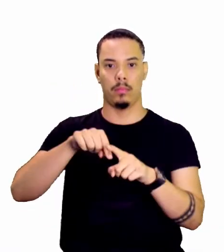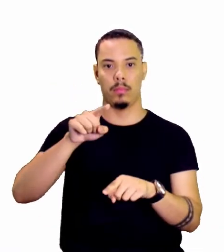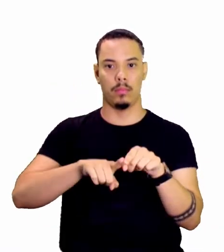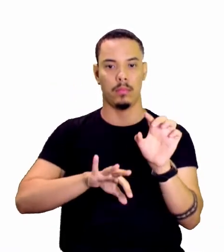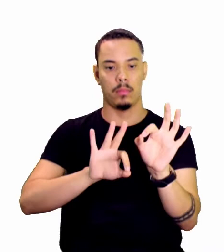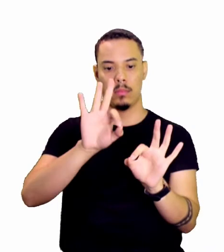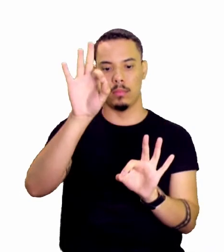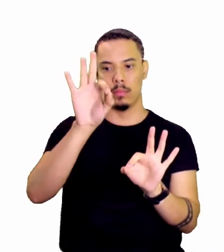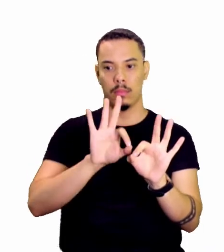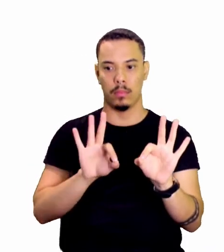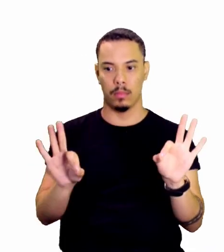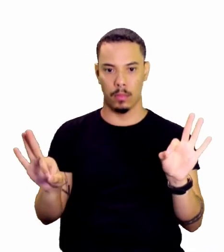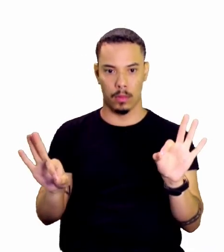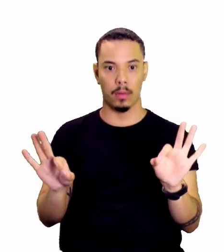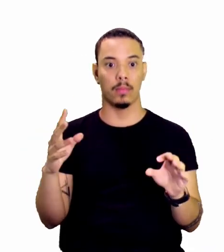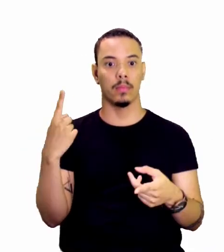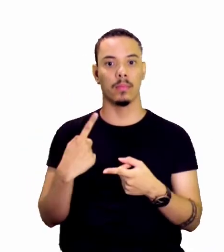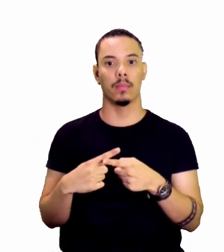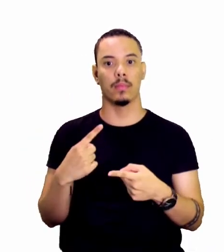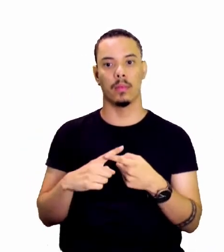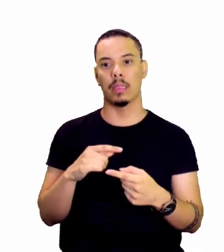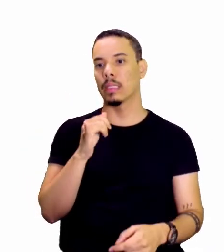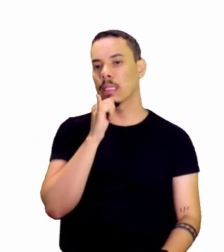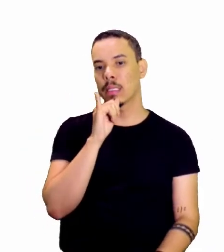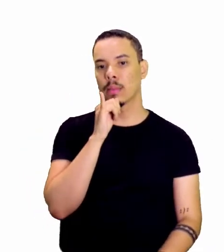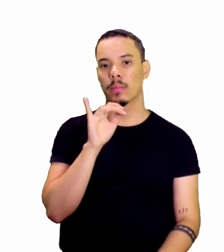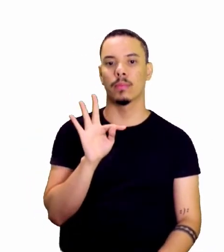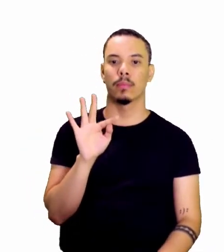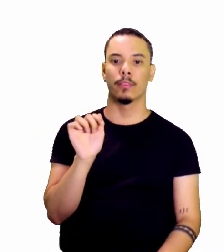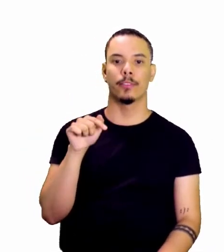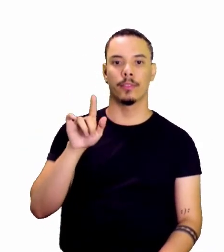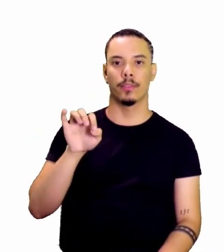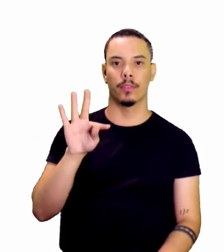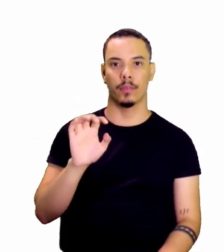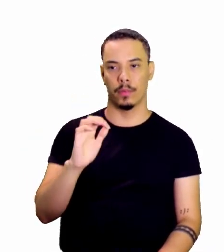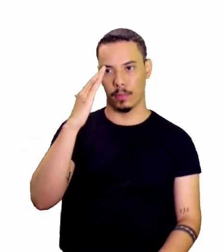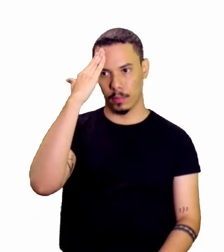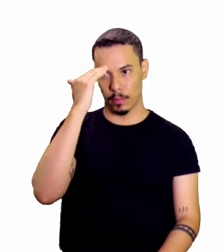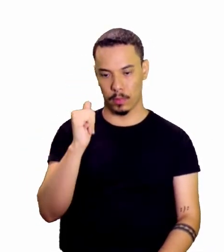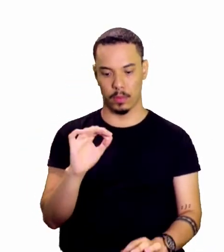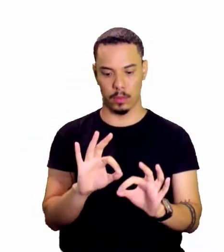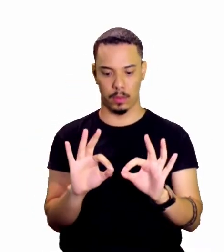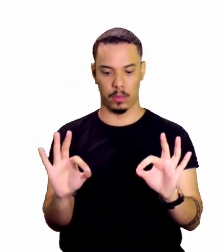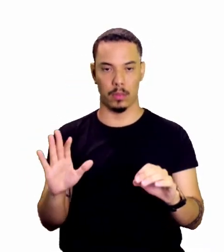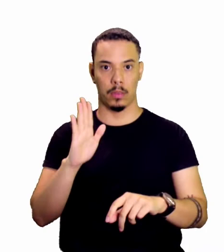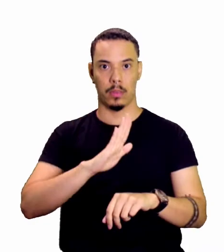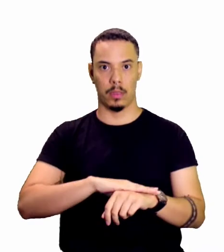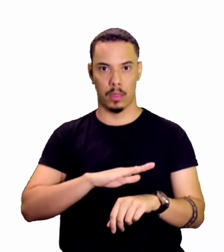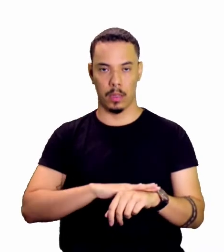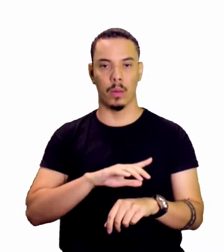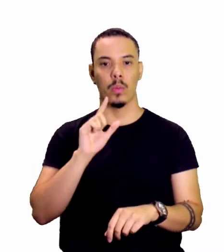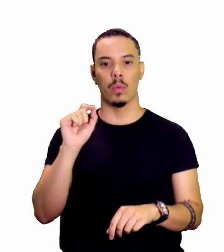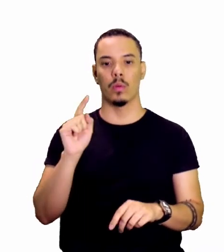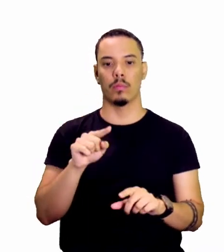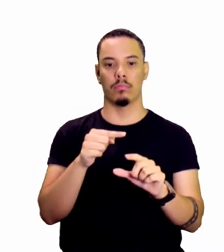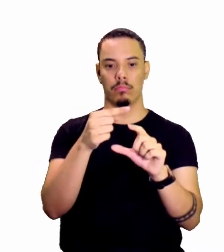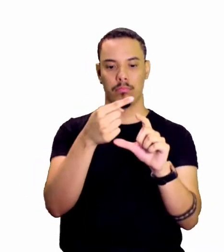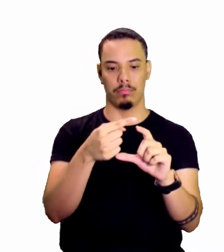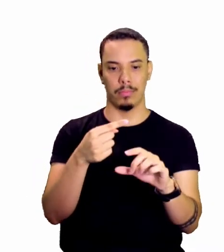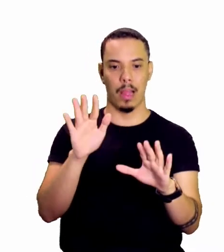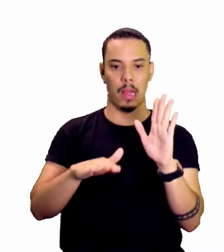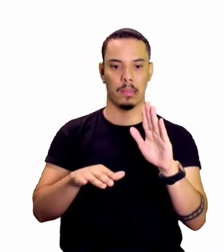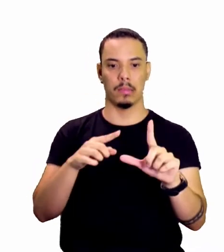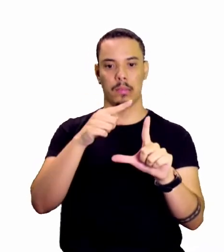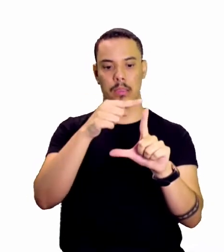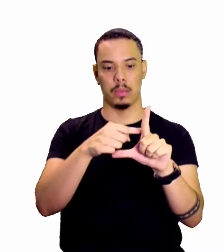né olha nas ondas transgente do gráfico da distância pelo tempo até gente é uma reta né